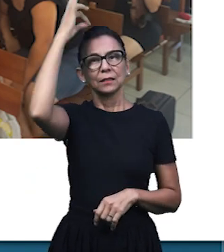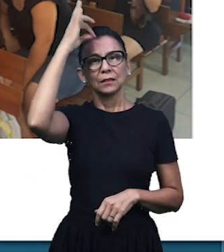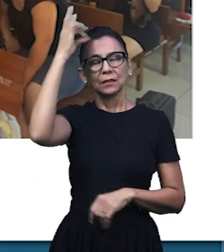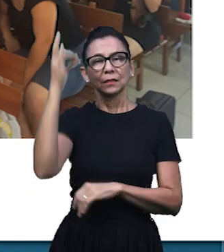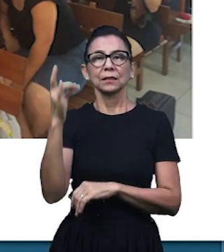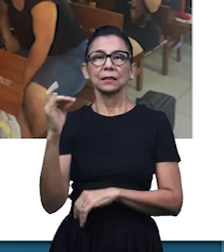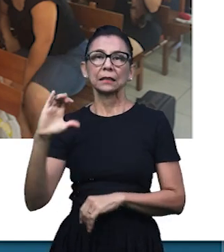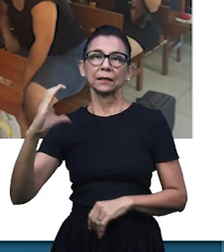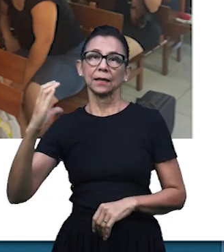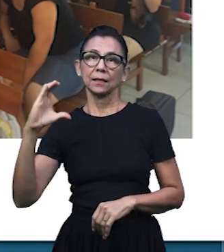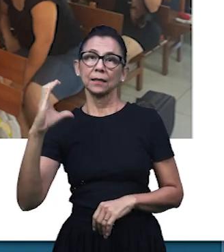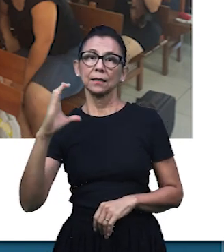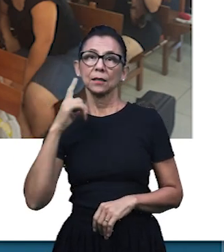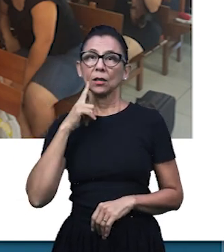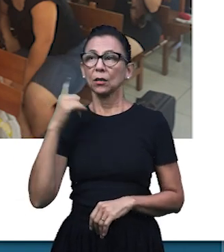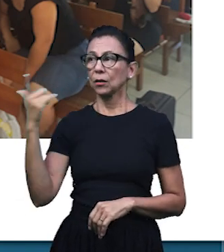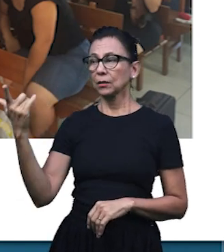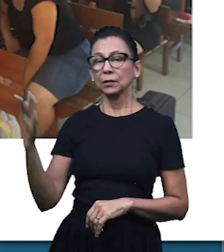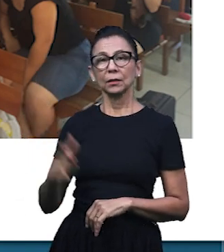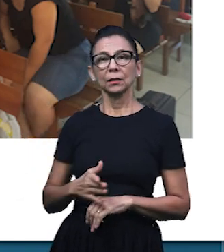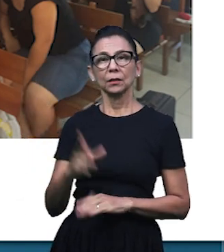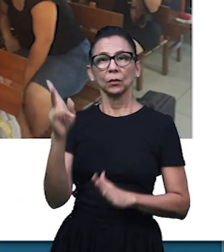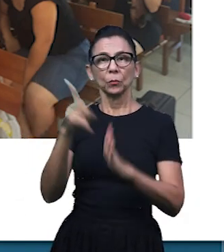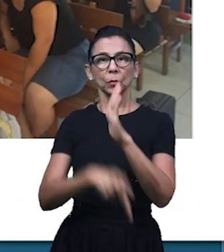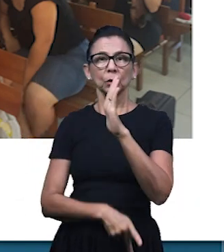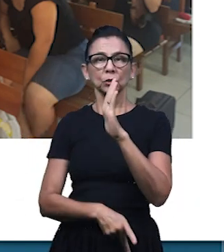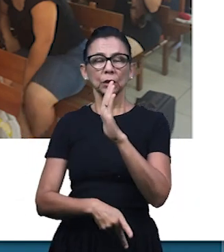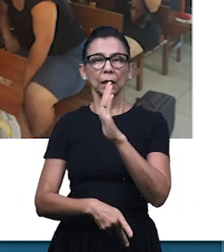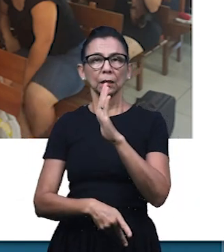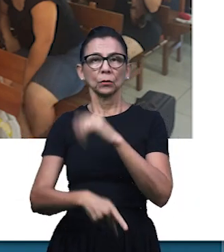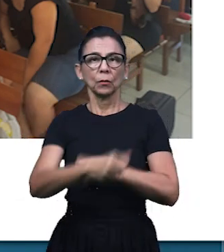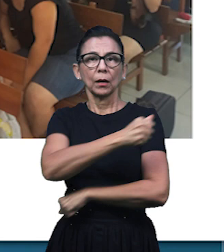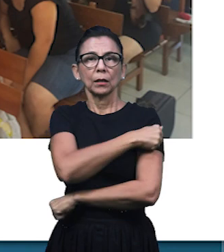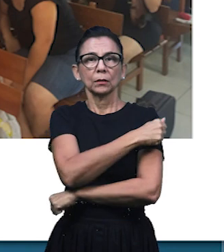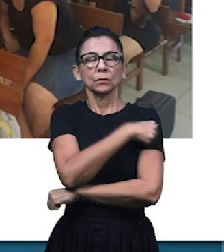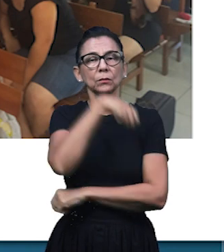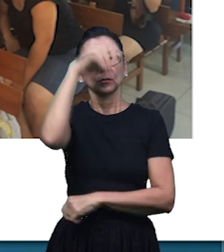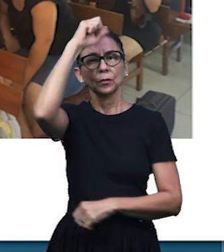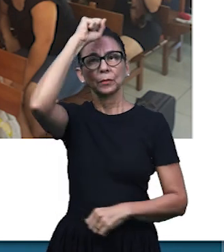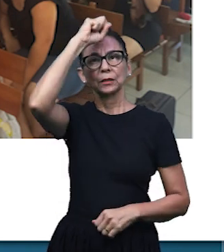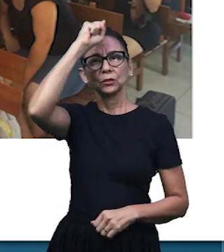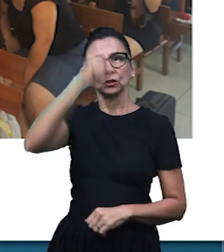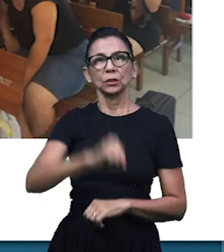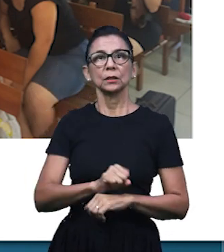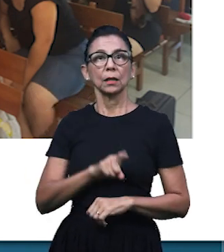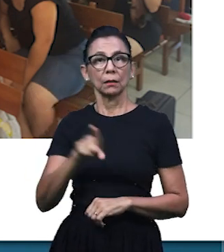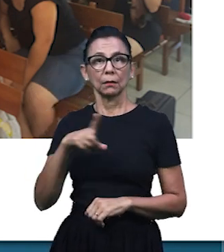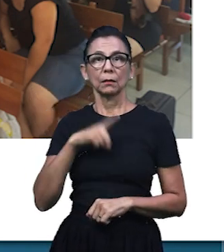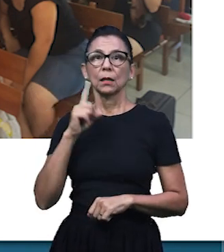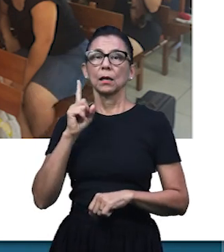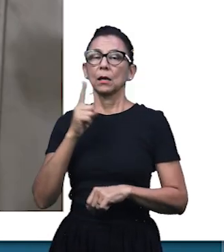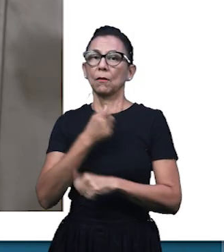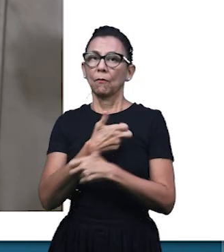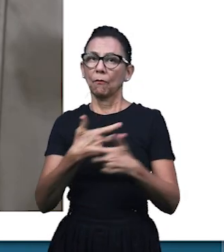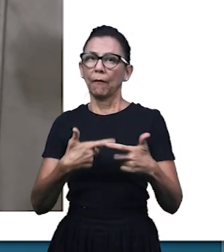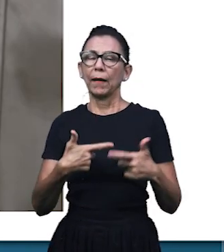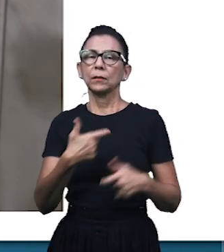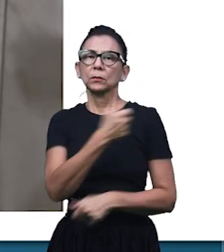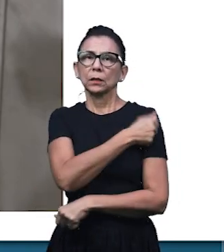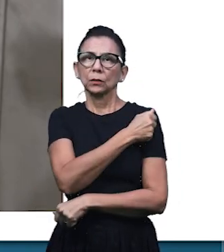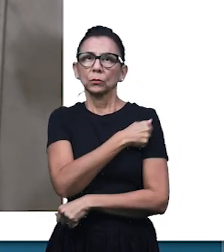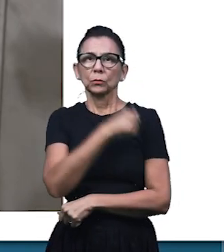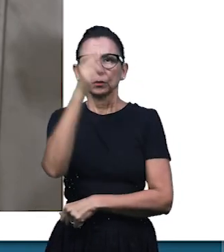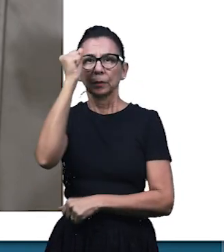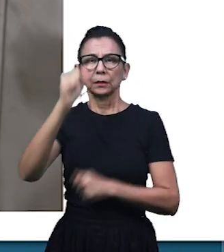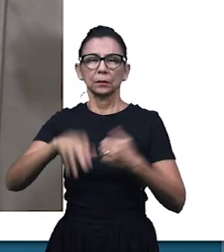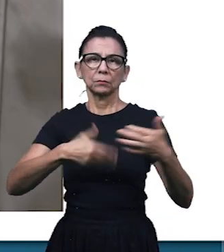Aqui em Cariacica, você vê aqui o trabalho do Projeto Aprendiz, que tem formado instrumentistas para o louvor da glória do Senhor. Em Goiânia, tivemos